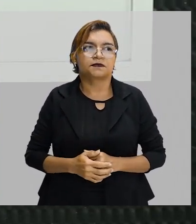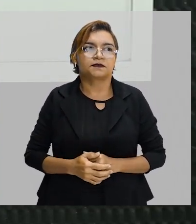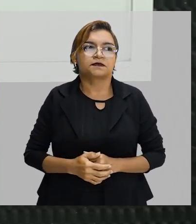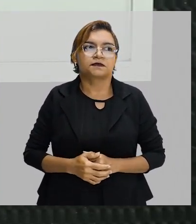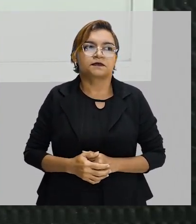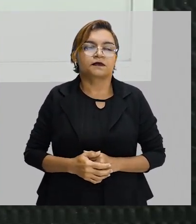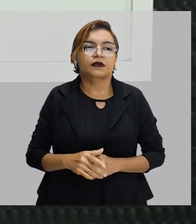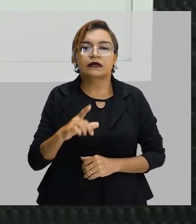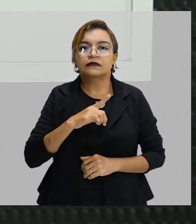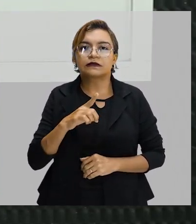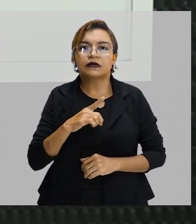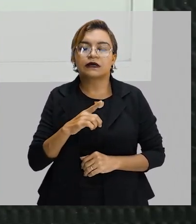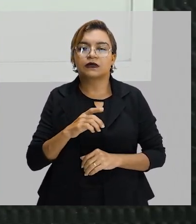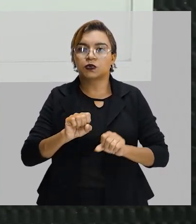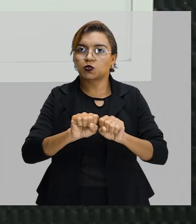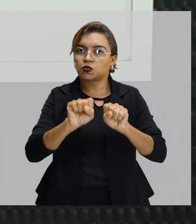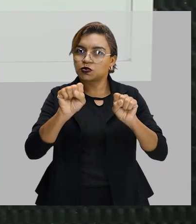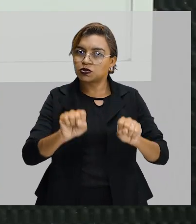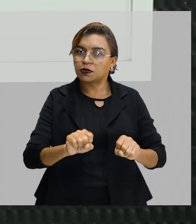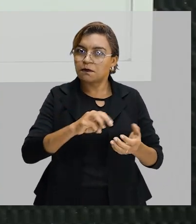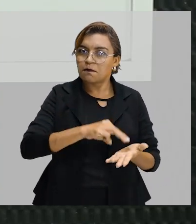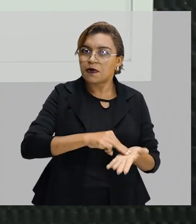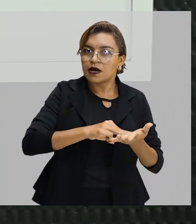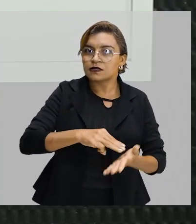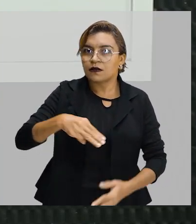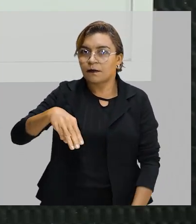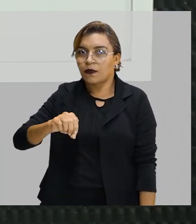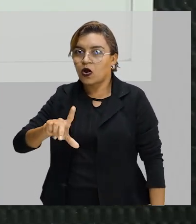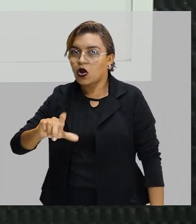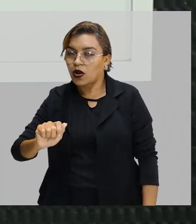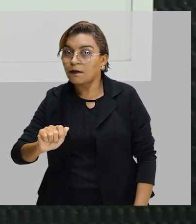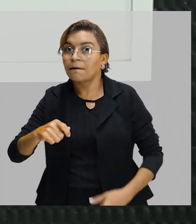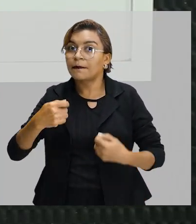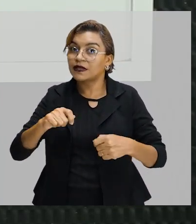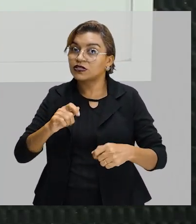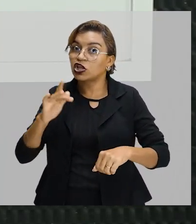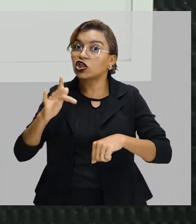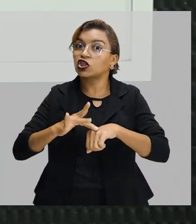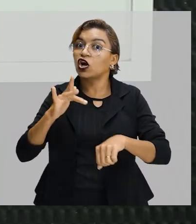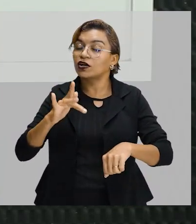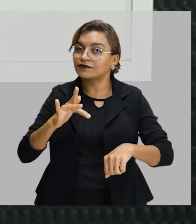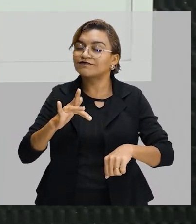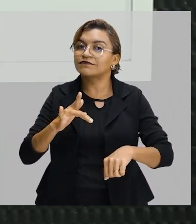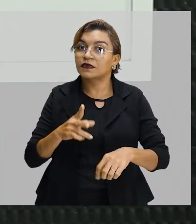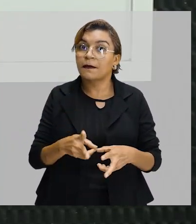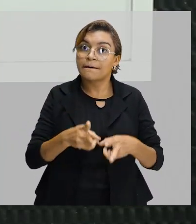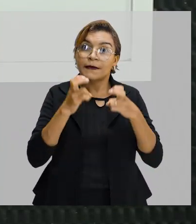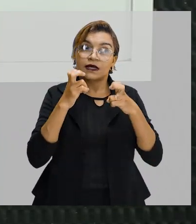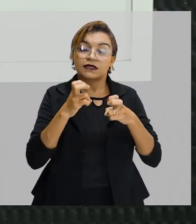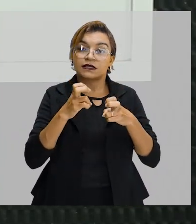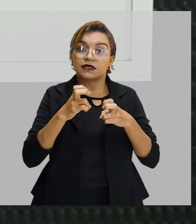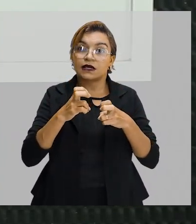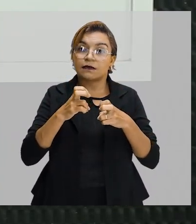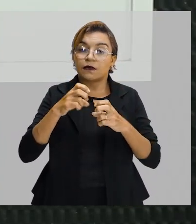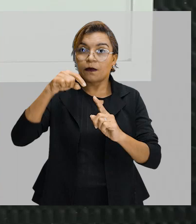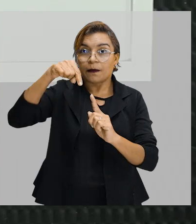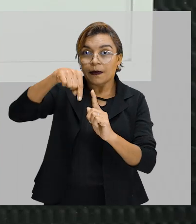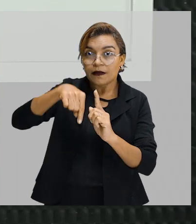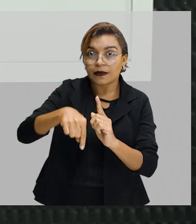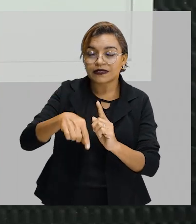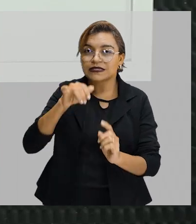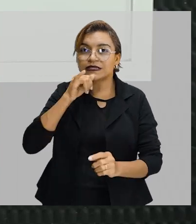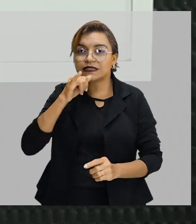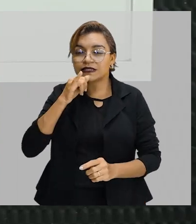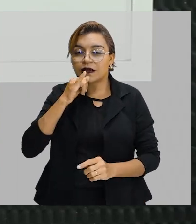não é, massa e mola. Ele precisa de um simples toque. Percebam que para baixo vai agir uma